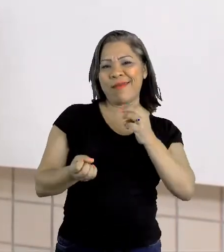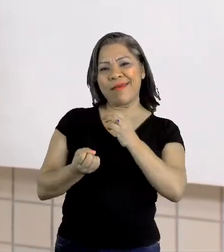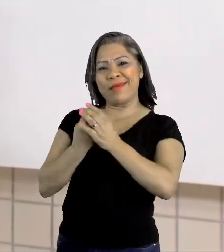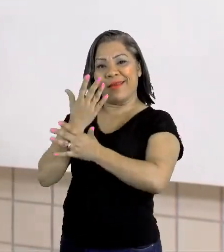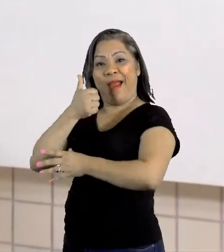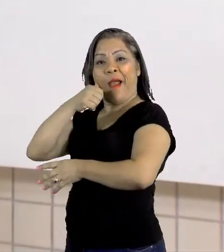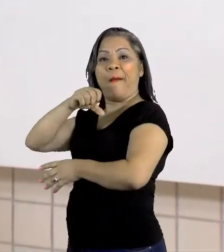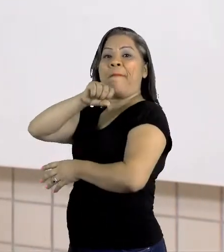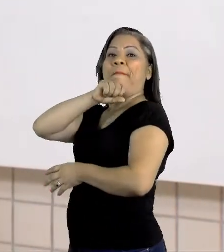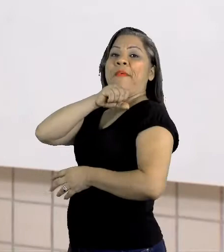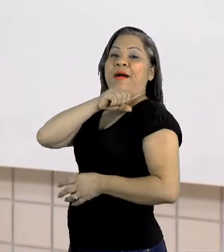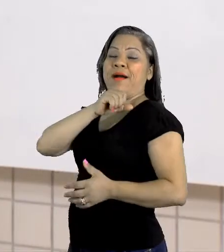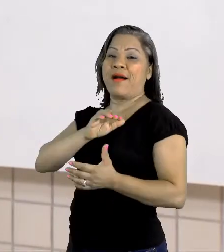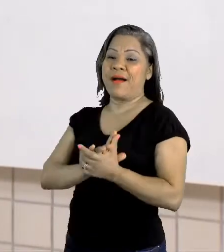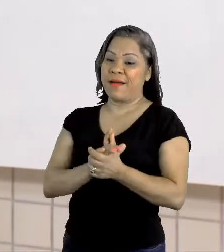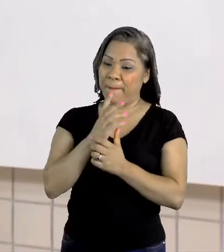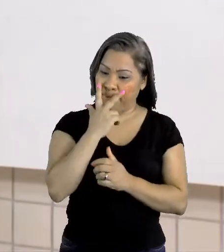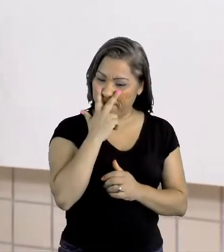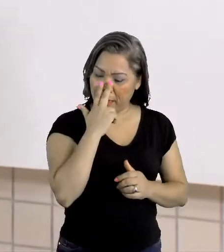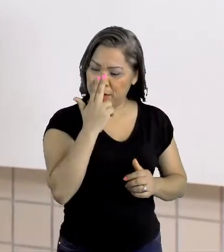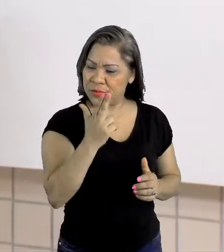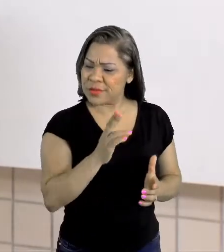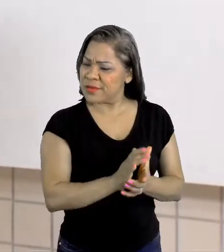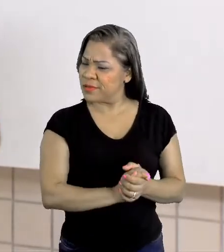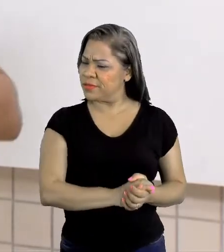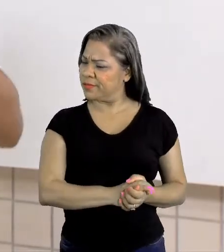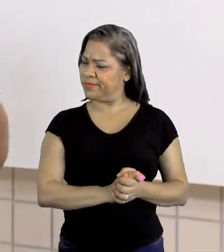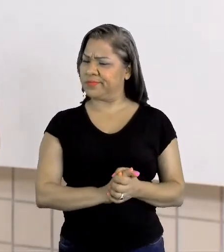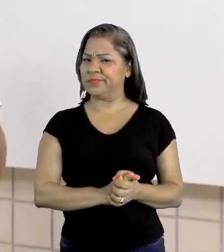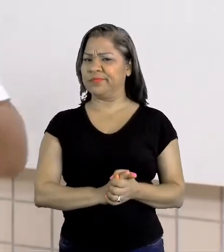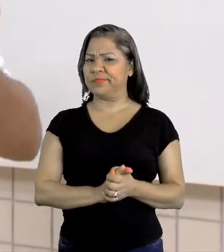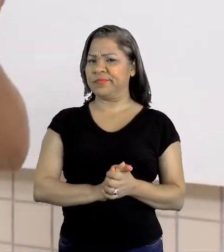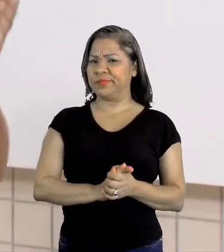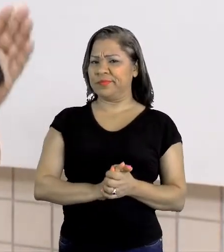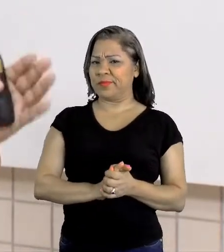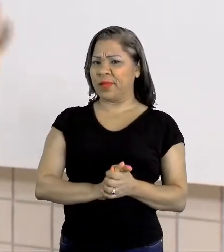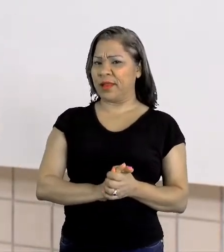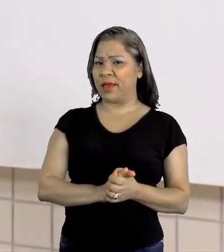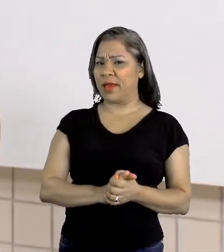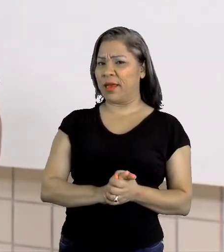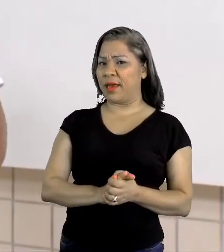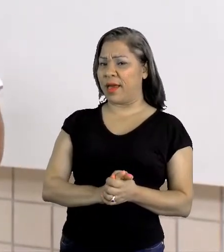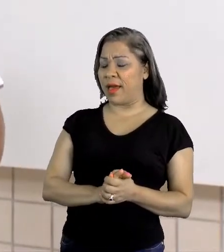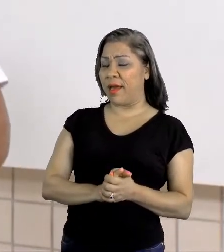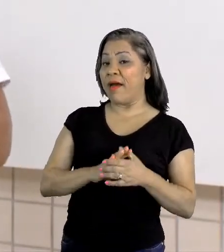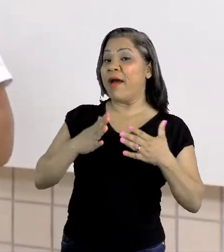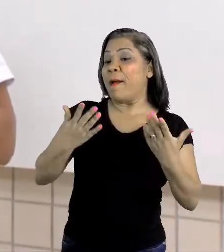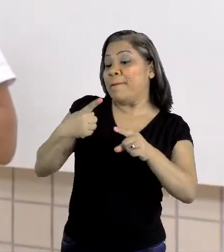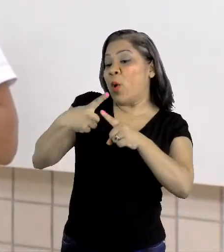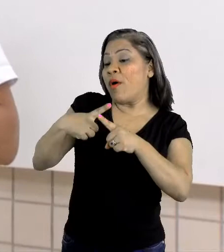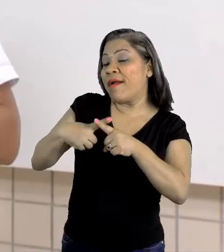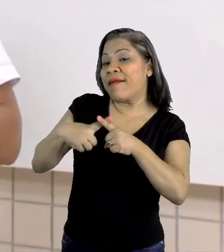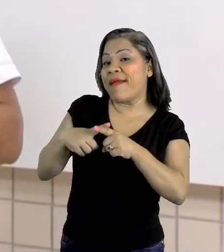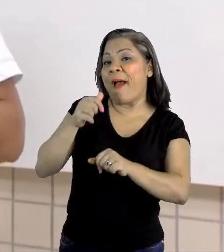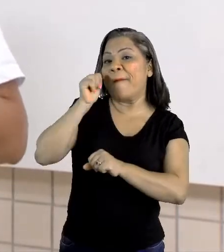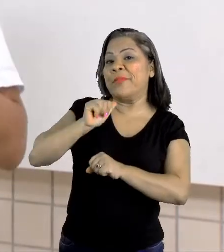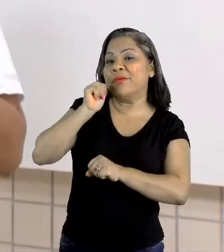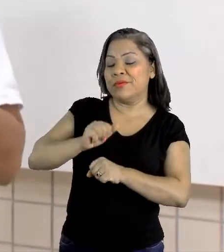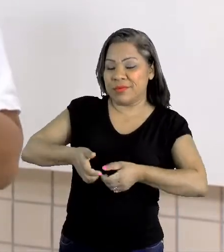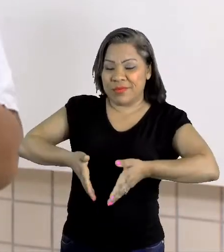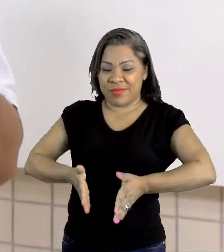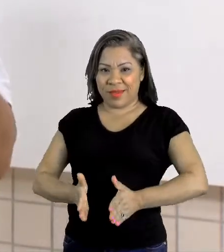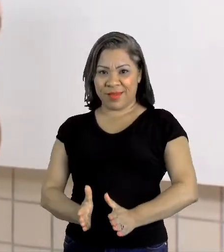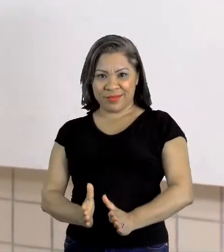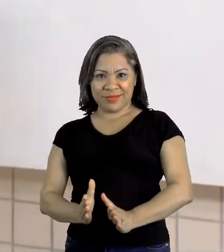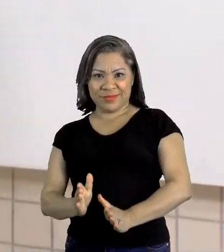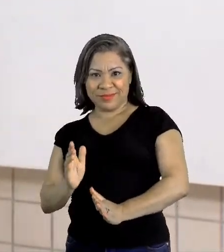apareceu e finalmente explicou para ele por que ela nasceu daquela cor, né? E